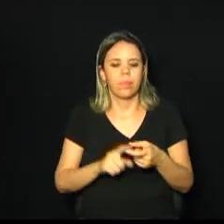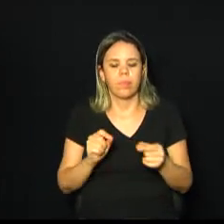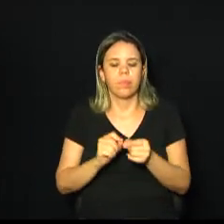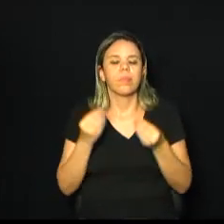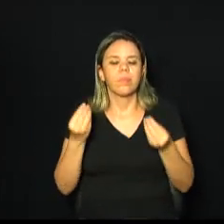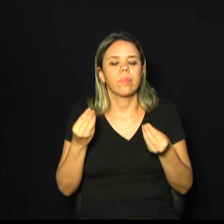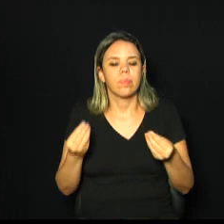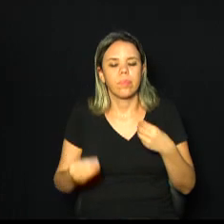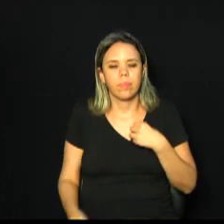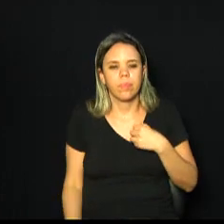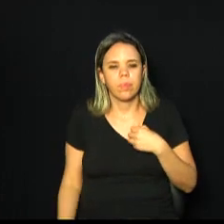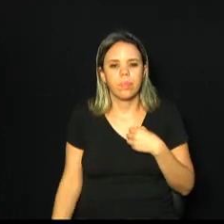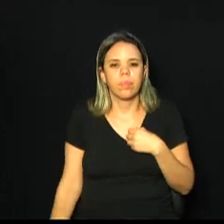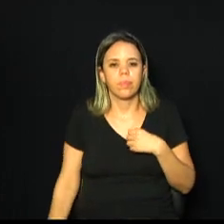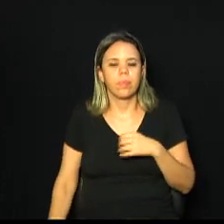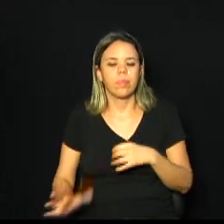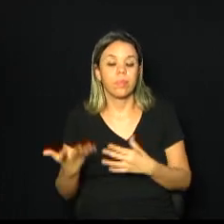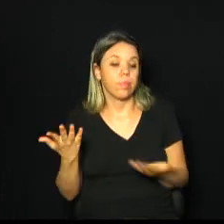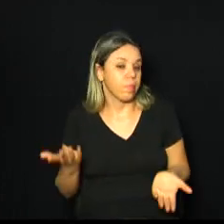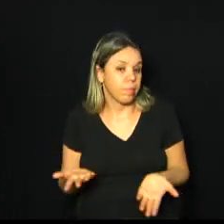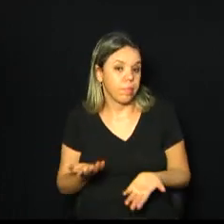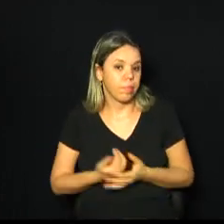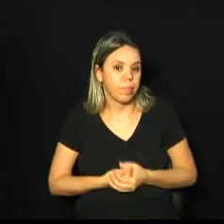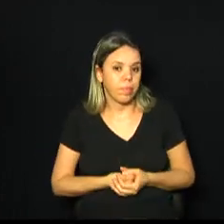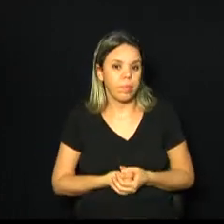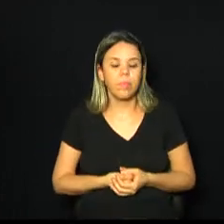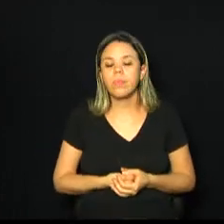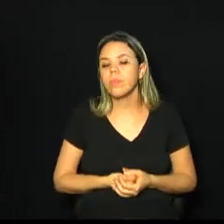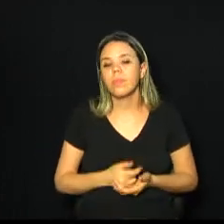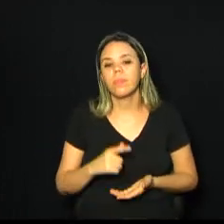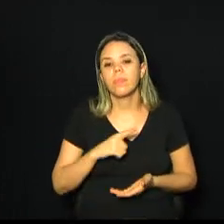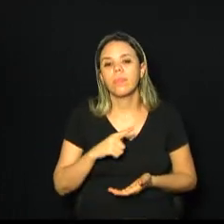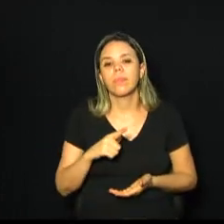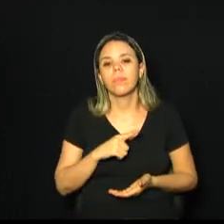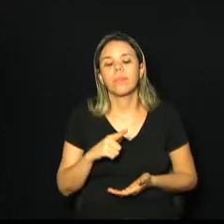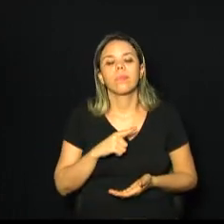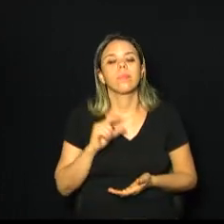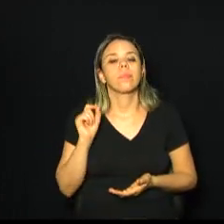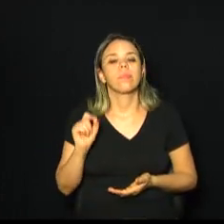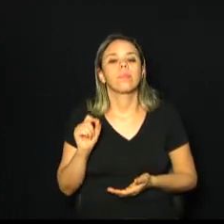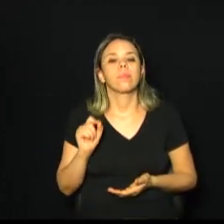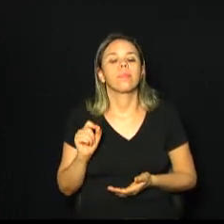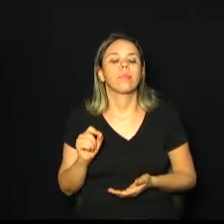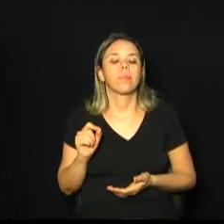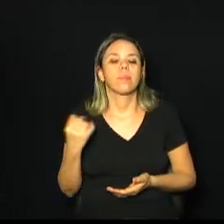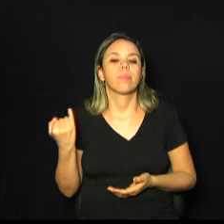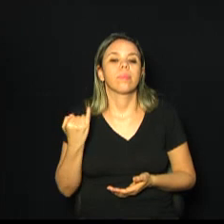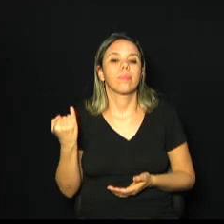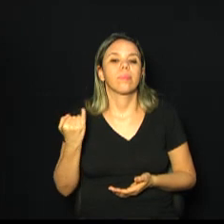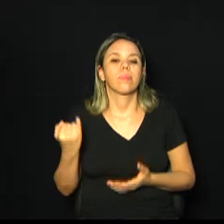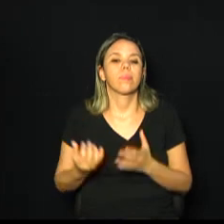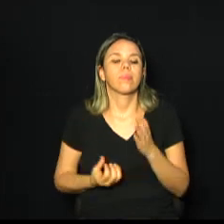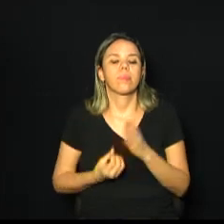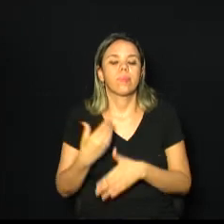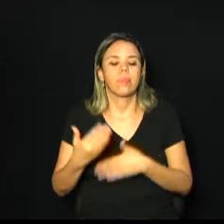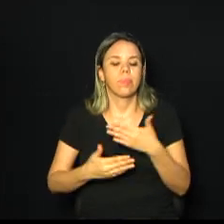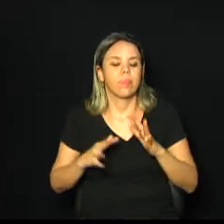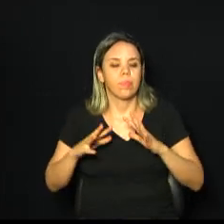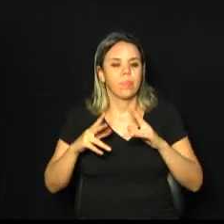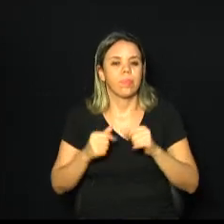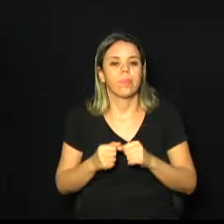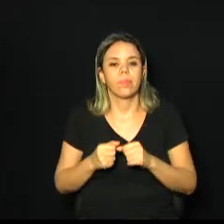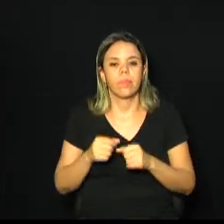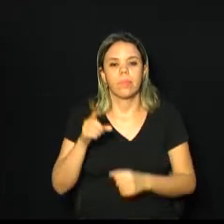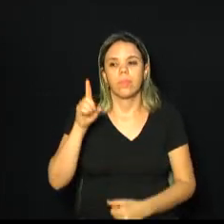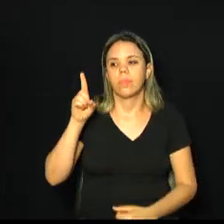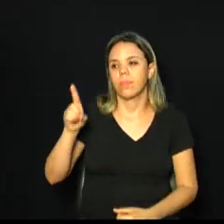processado. E assim aconteceu. Tá? E existe uma figura, que essa é uma figura importante dentro do processo como um todo, que é o